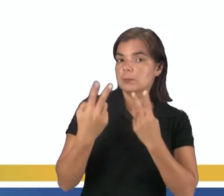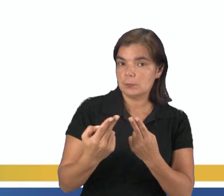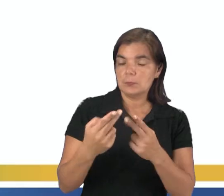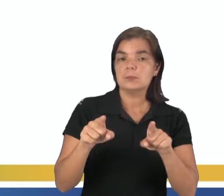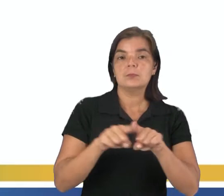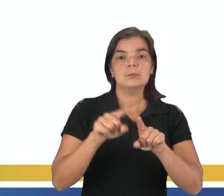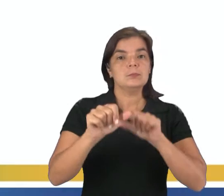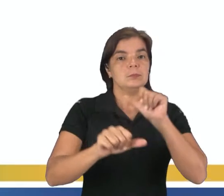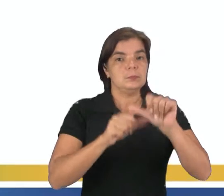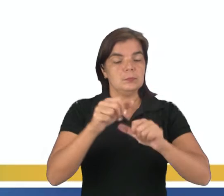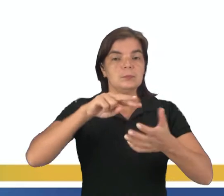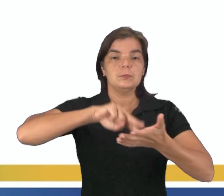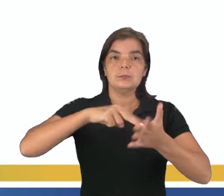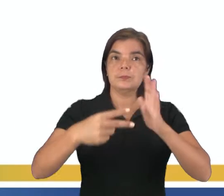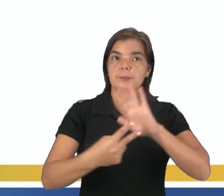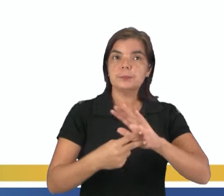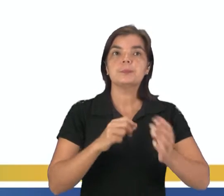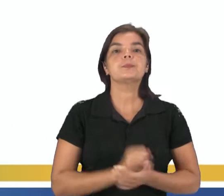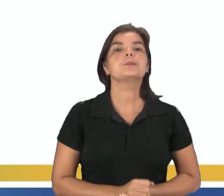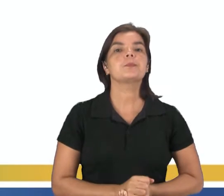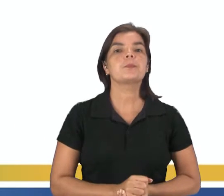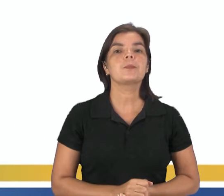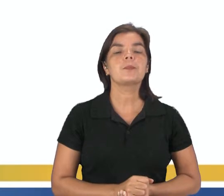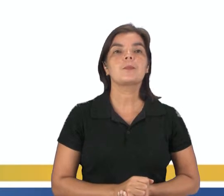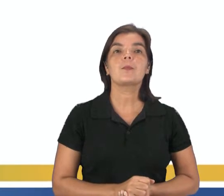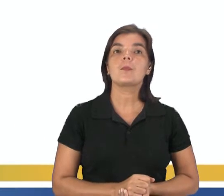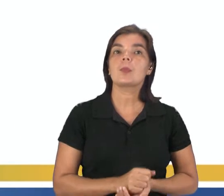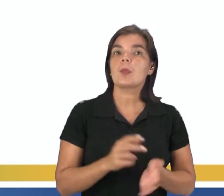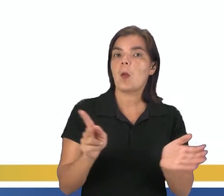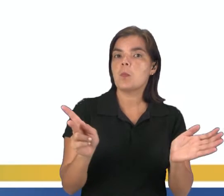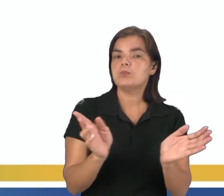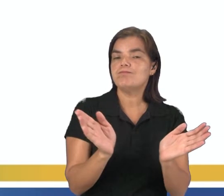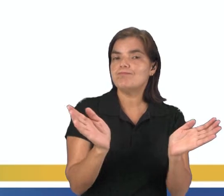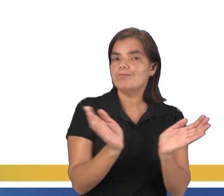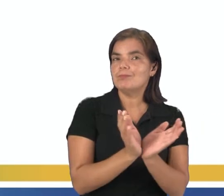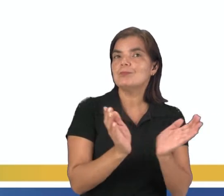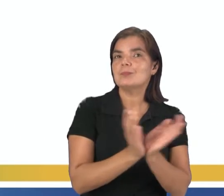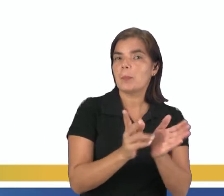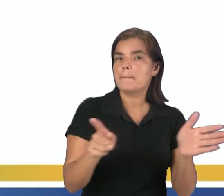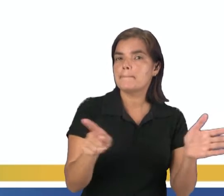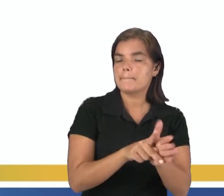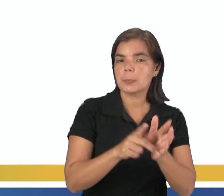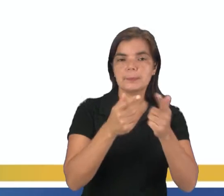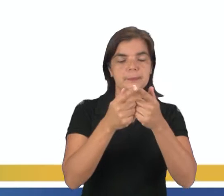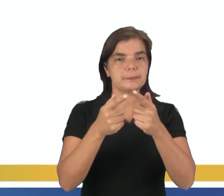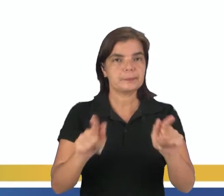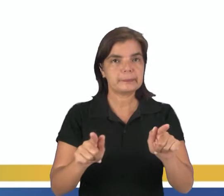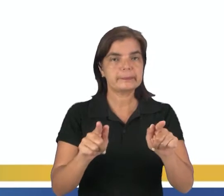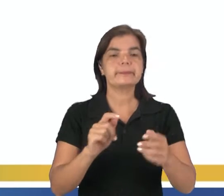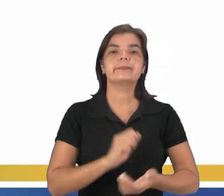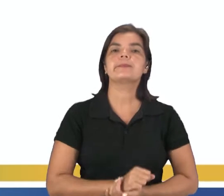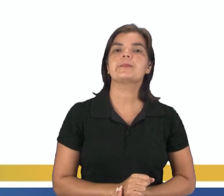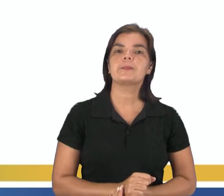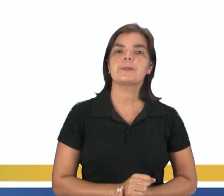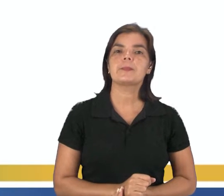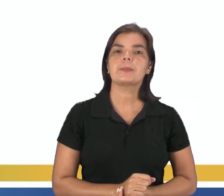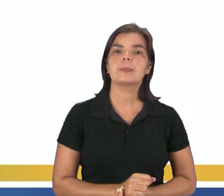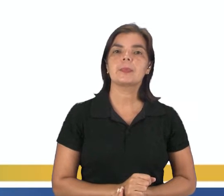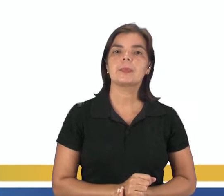só vai mudar o significado. Pertencem à mesma categoria gramatical,